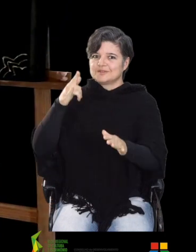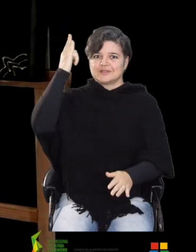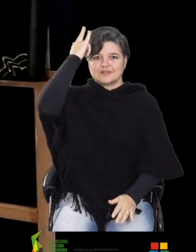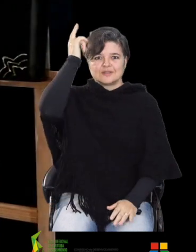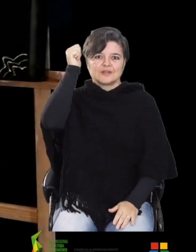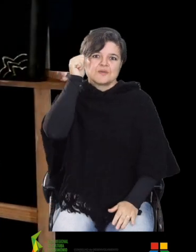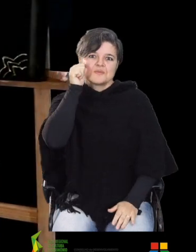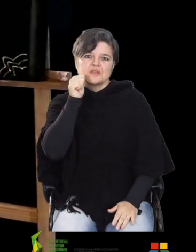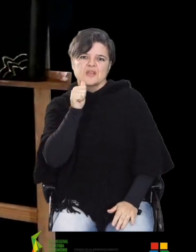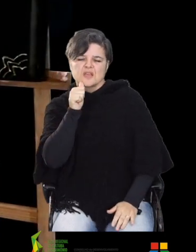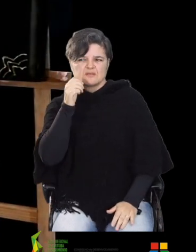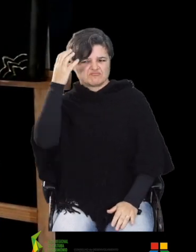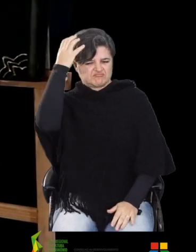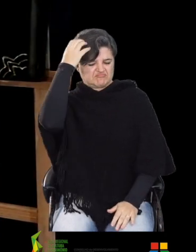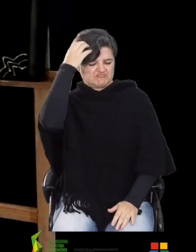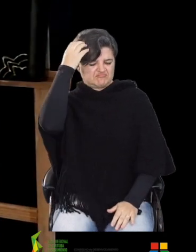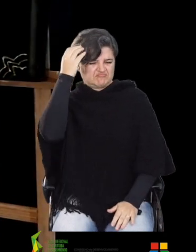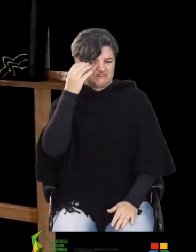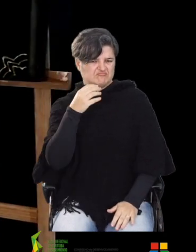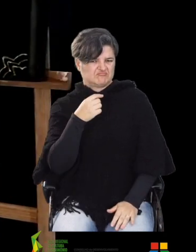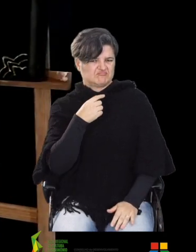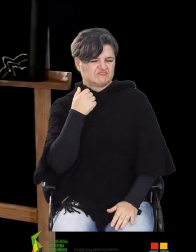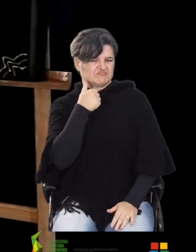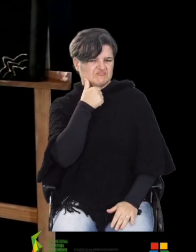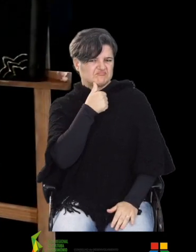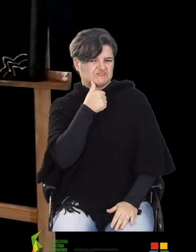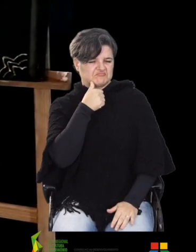e a rainha ficou desconfiada